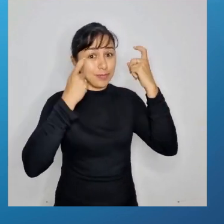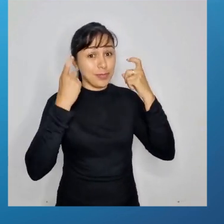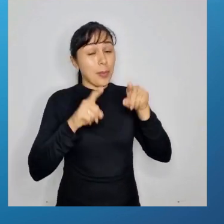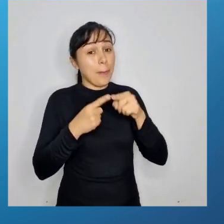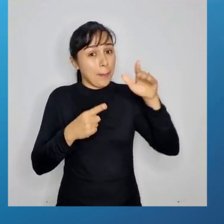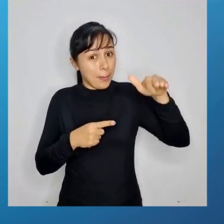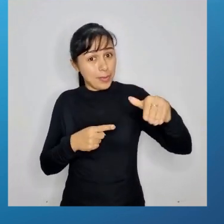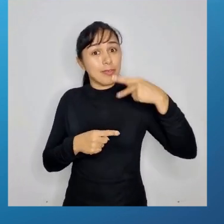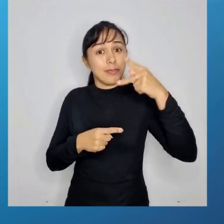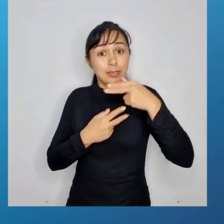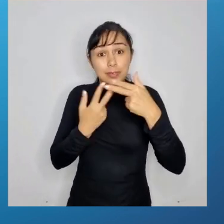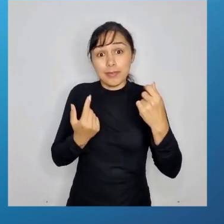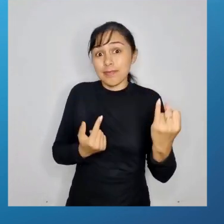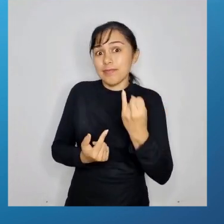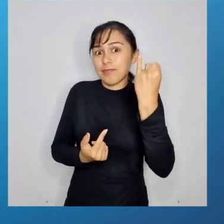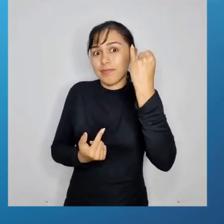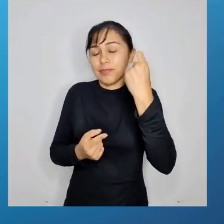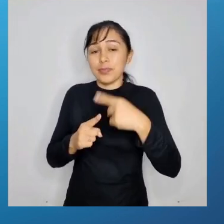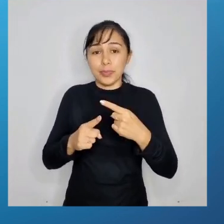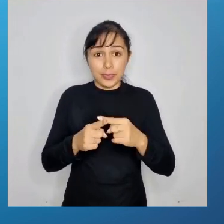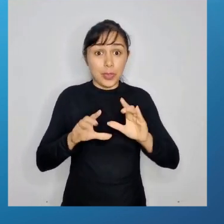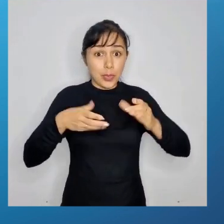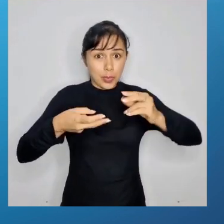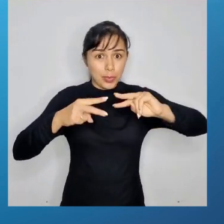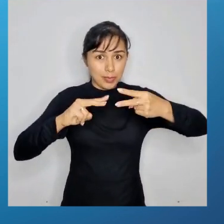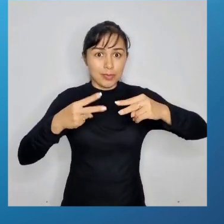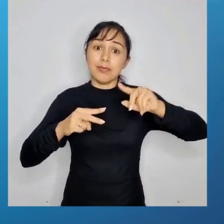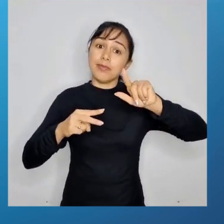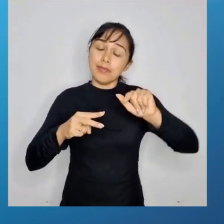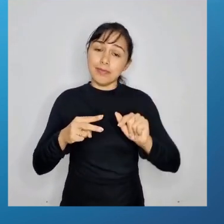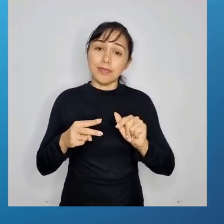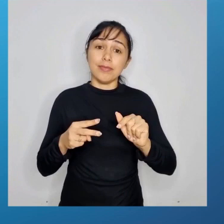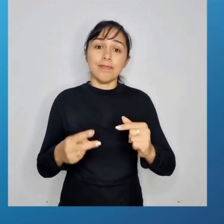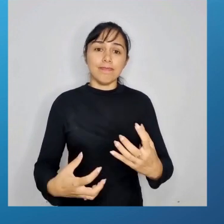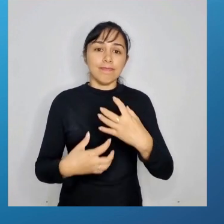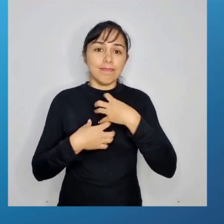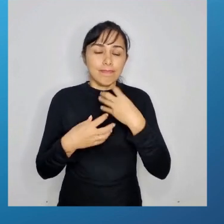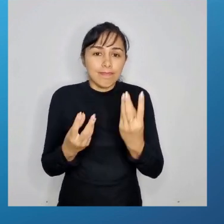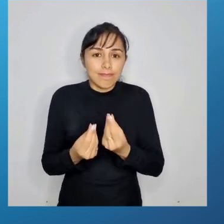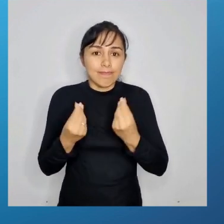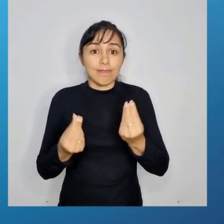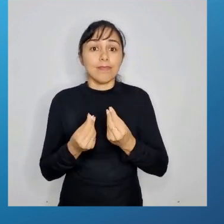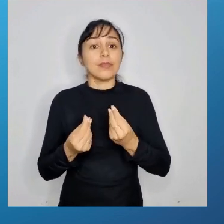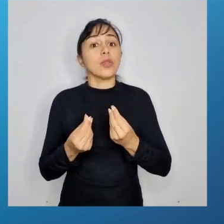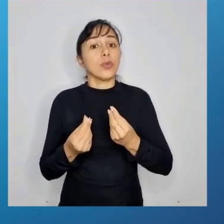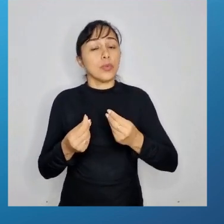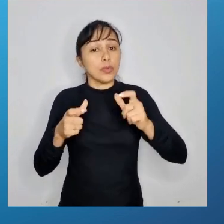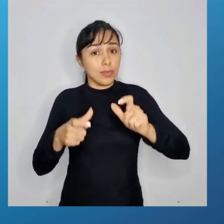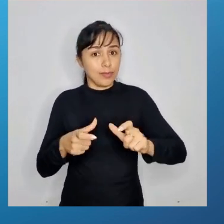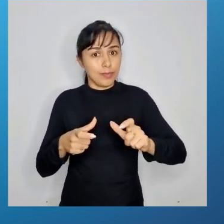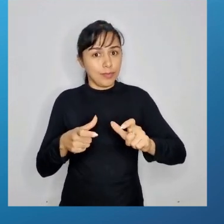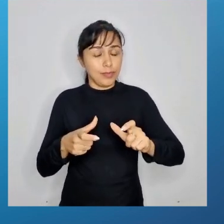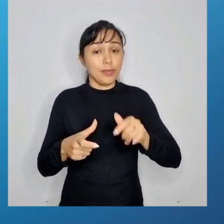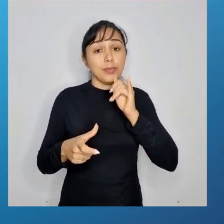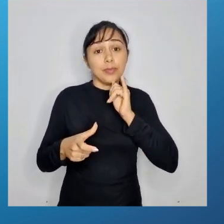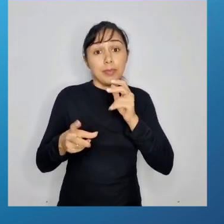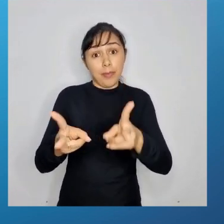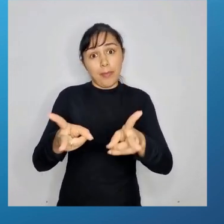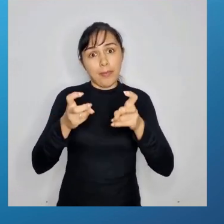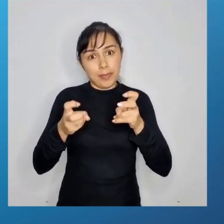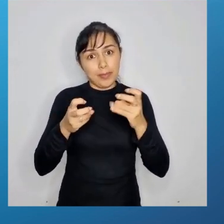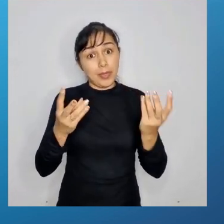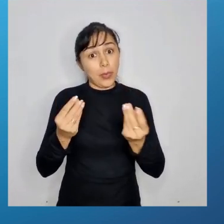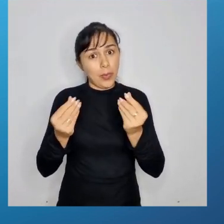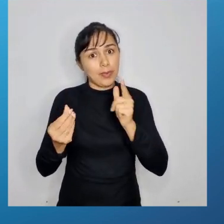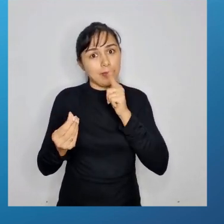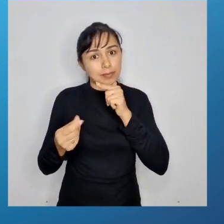importante. Anfíbios são altamente sensíveis à qualidade do meio ambiente, como a qualidade da água e do ar.